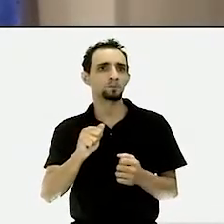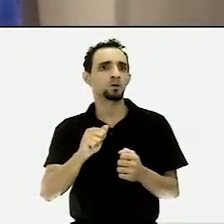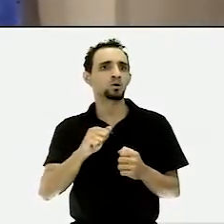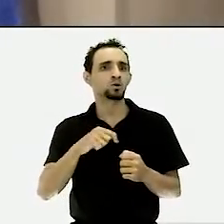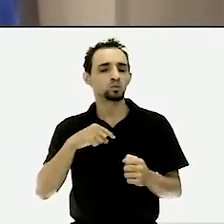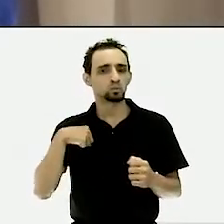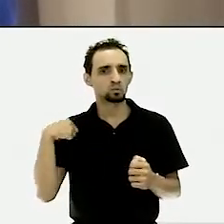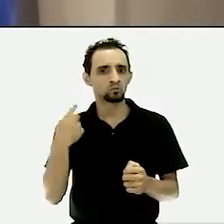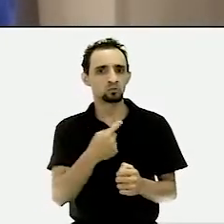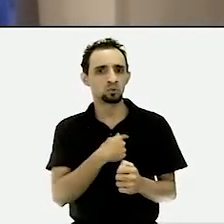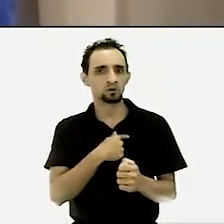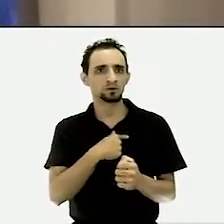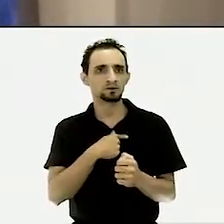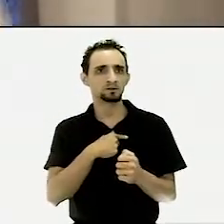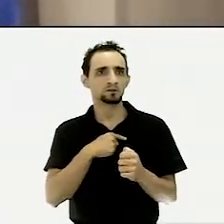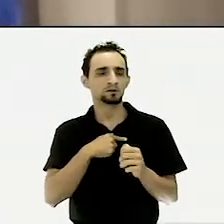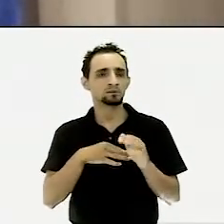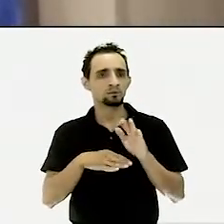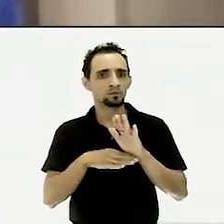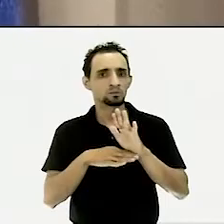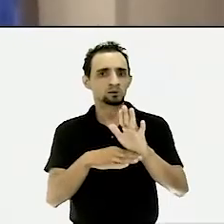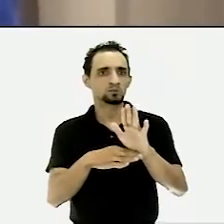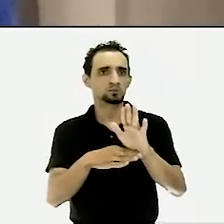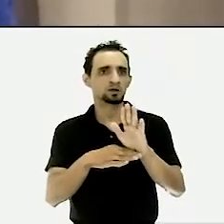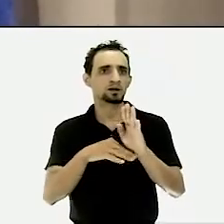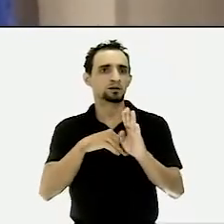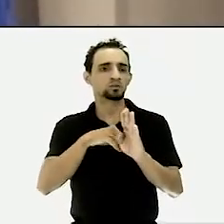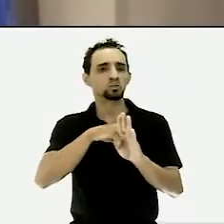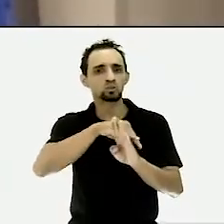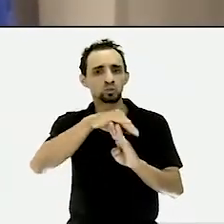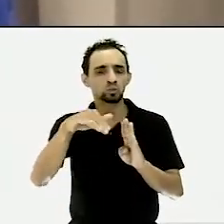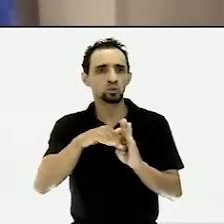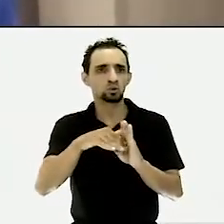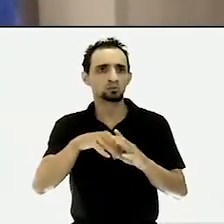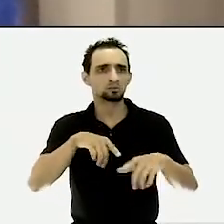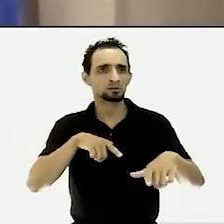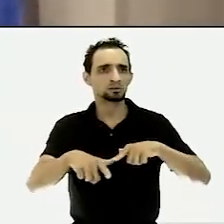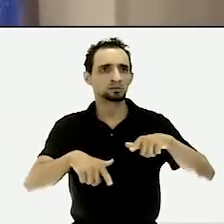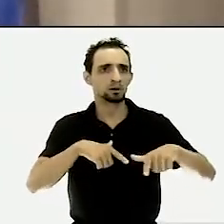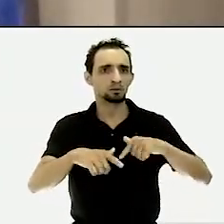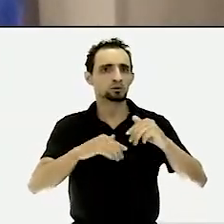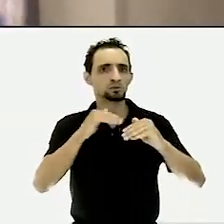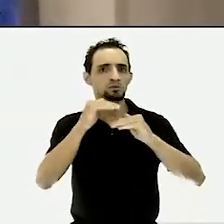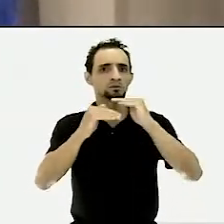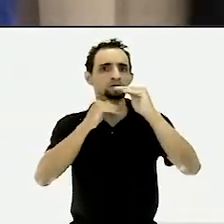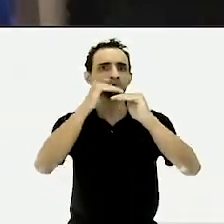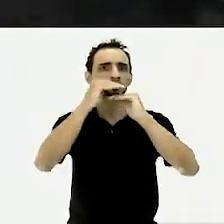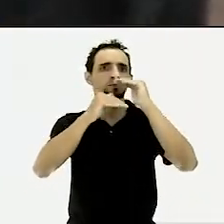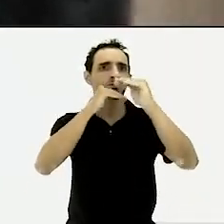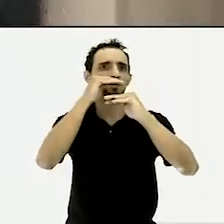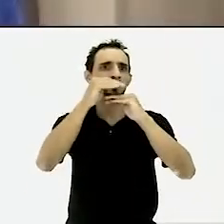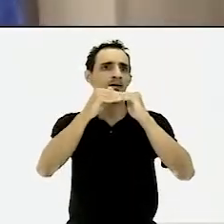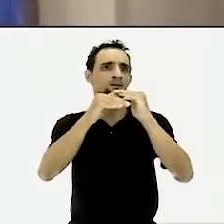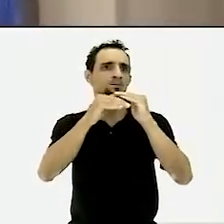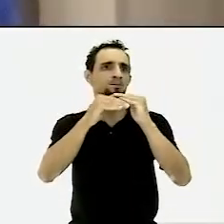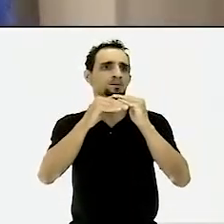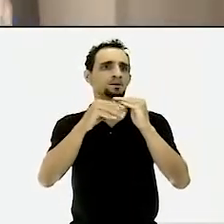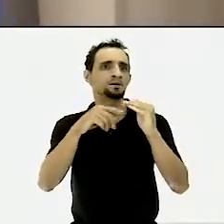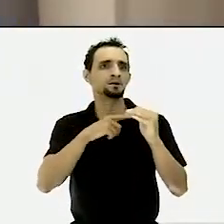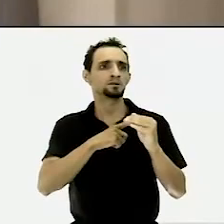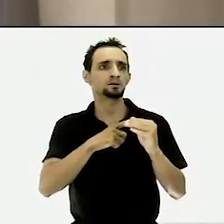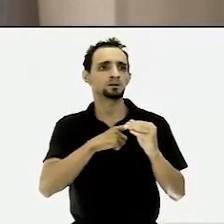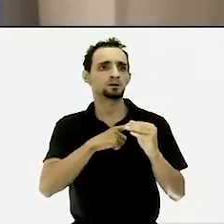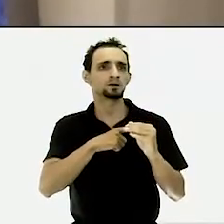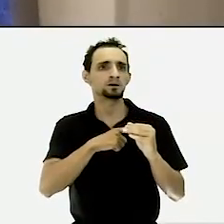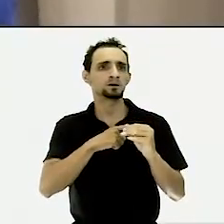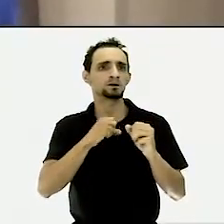minha história. Eu fiquei 2 anos montando barraquinha de rua. Quando surgiu, na época do prefeito Marco Antônio, para mim entrar para dentro de uma